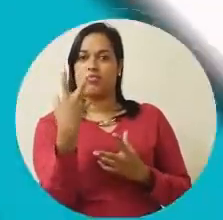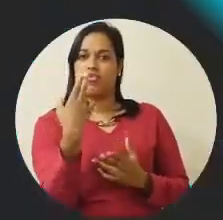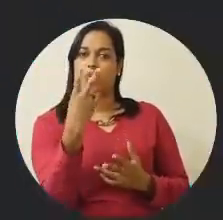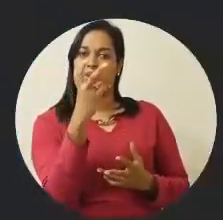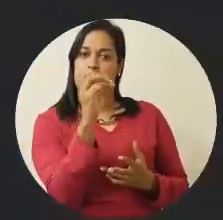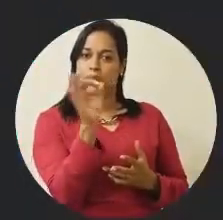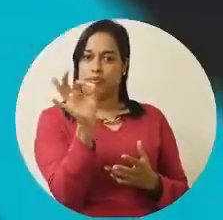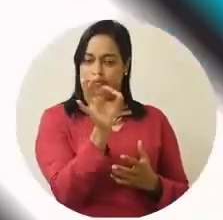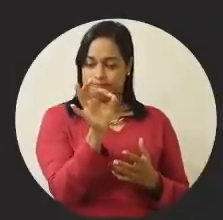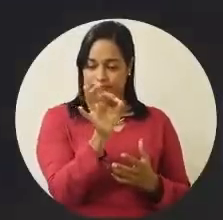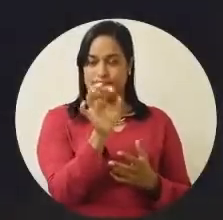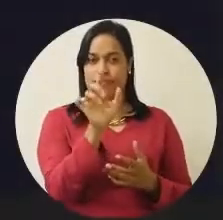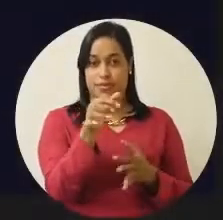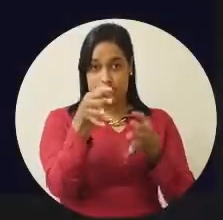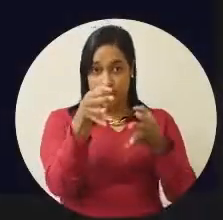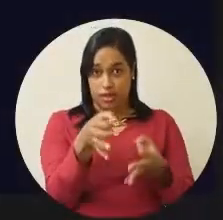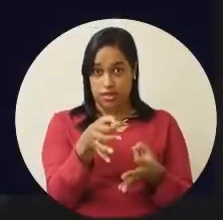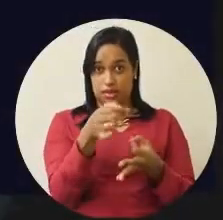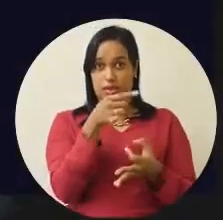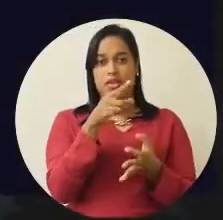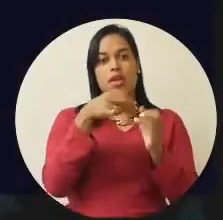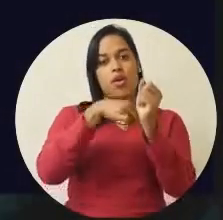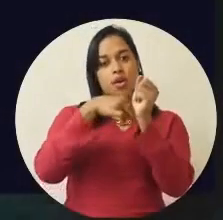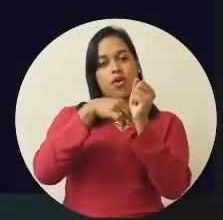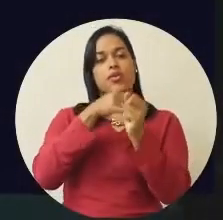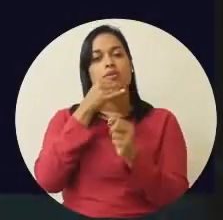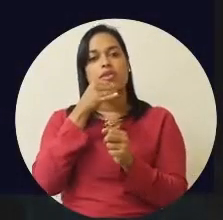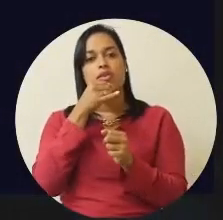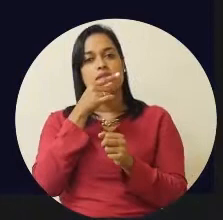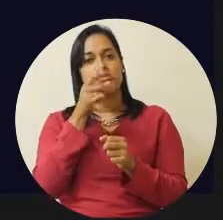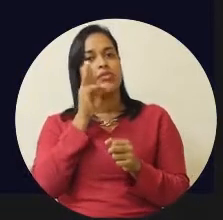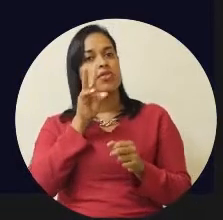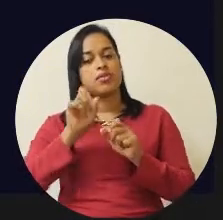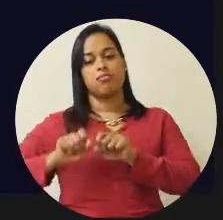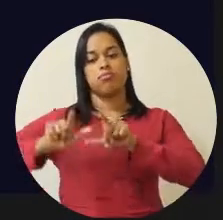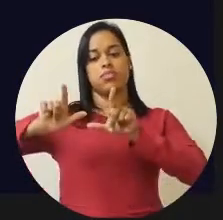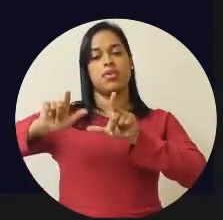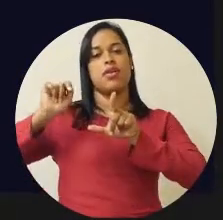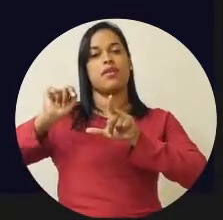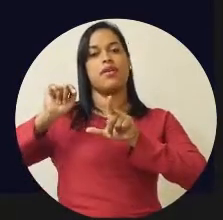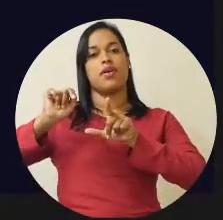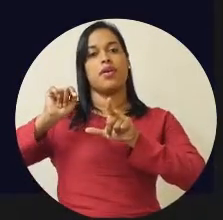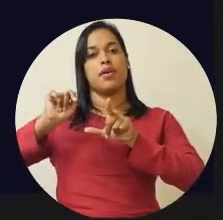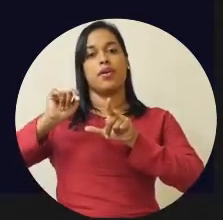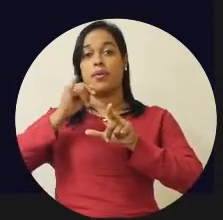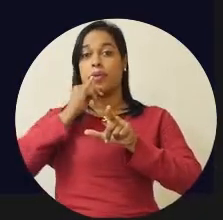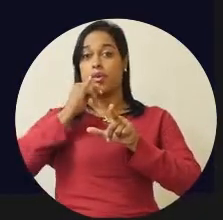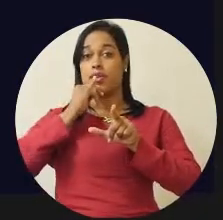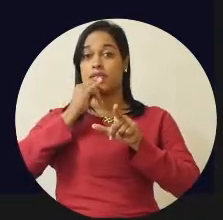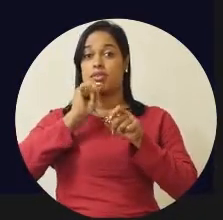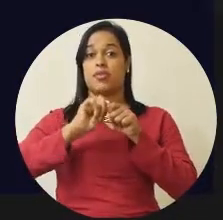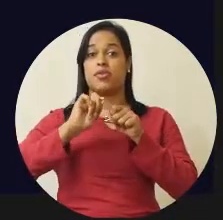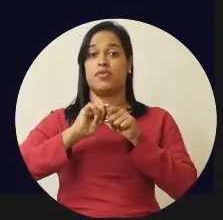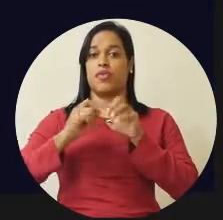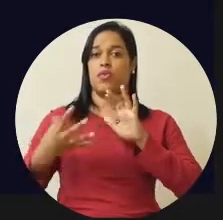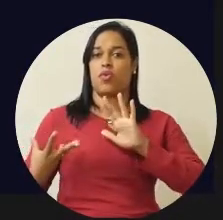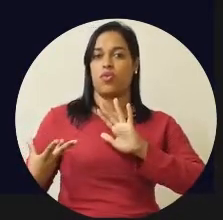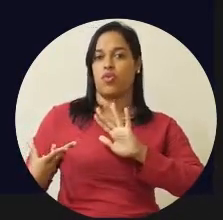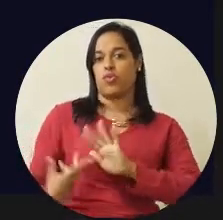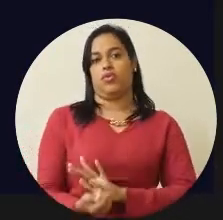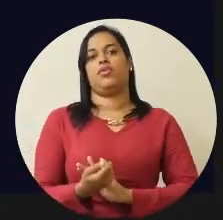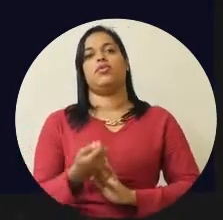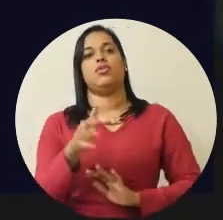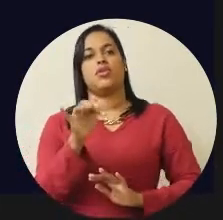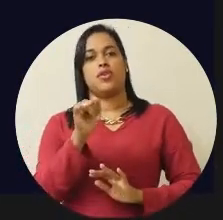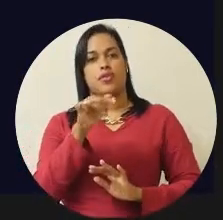certo? No slide que tem código de exemplo, você pode ver aí um exemplo feito com todos